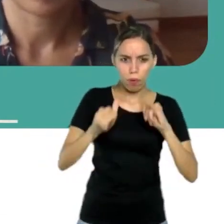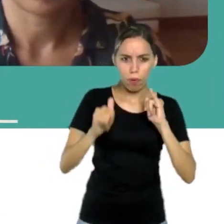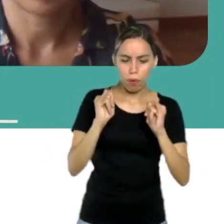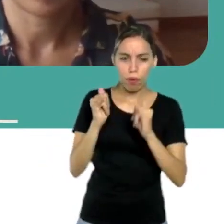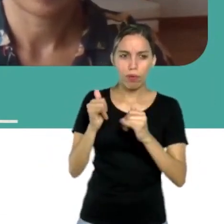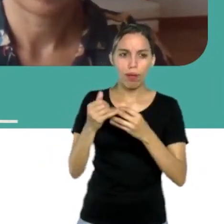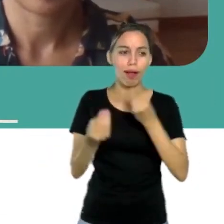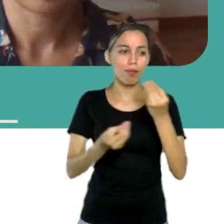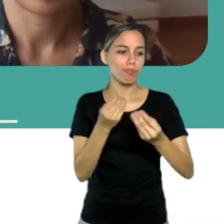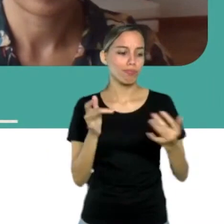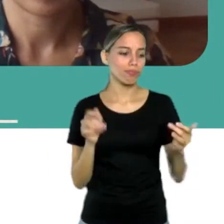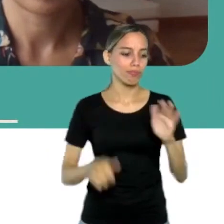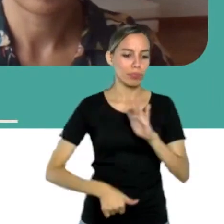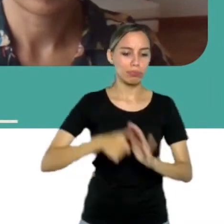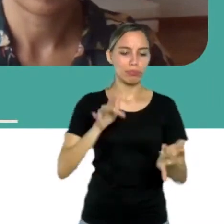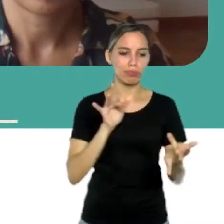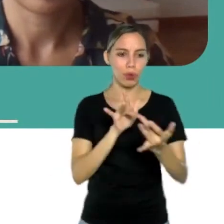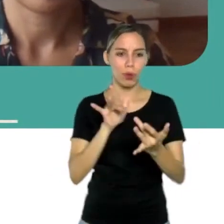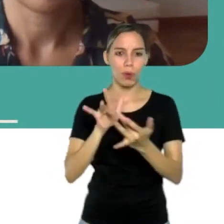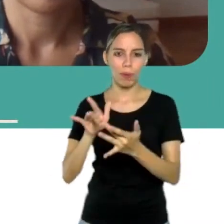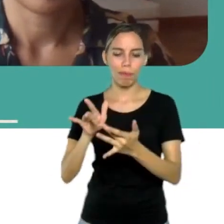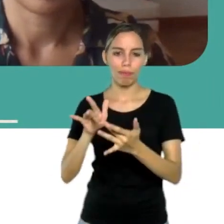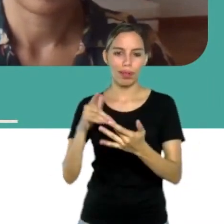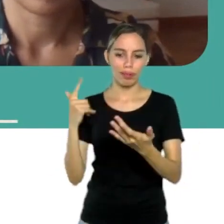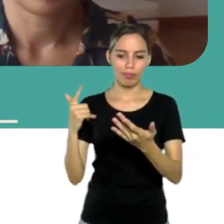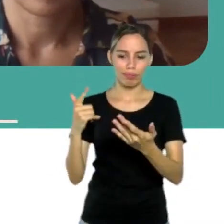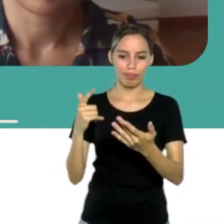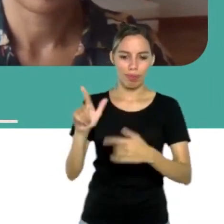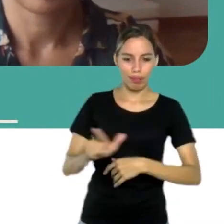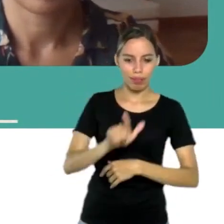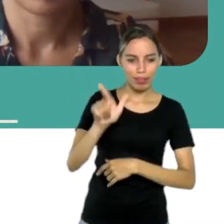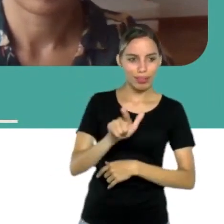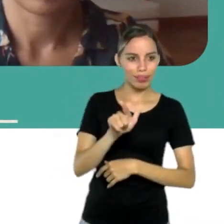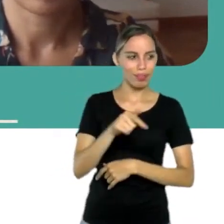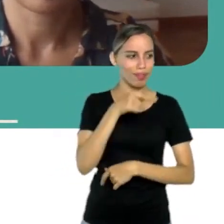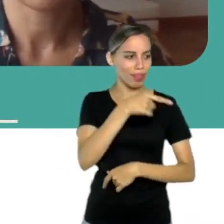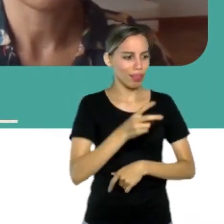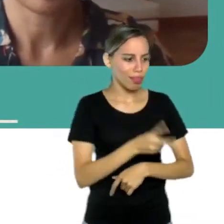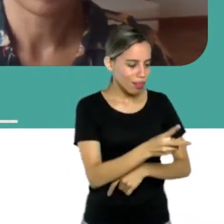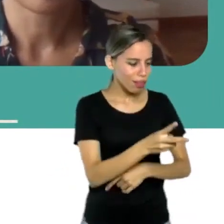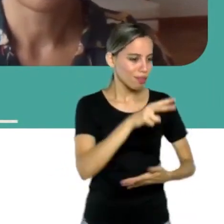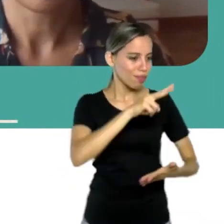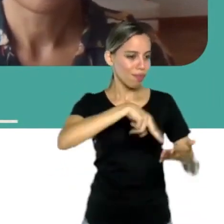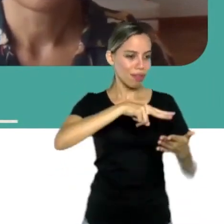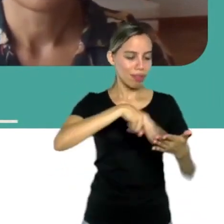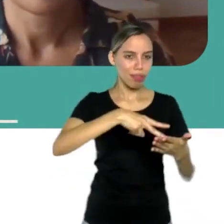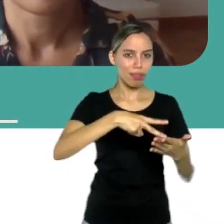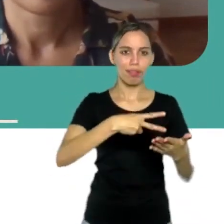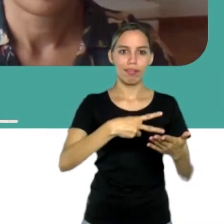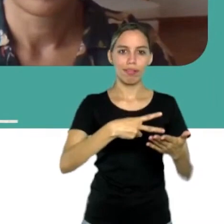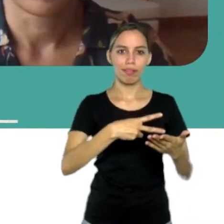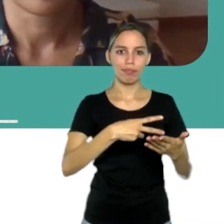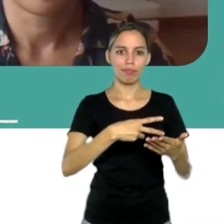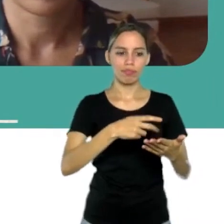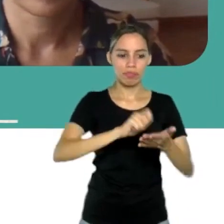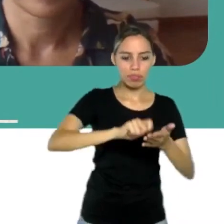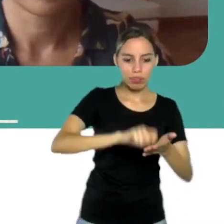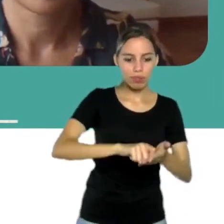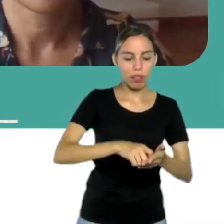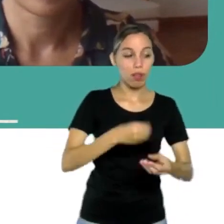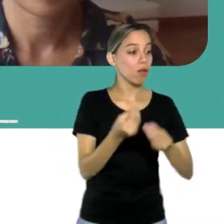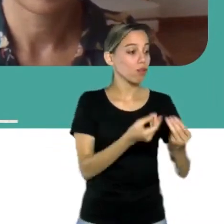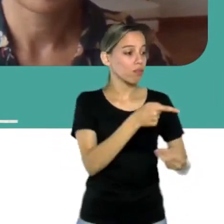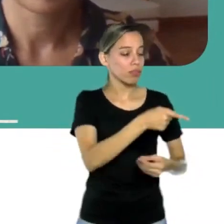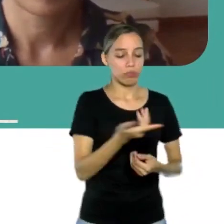com a literatura, para a gente conhecer mais de você, assim, você sempre foi leitora, sempre escreveu, como que era a sua infância,